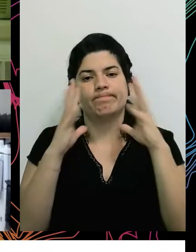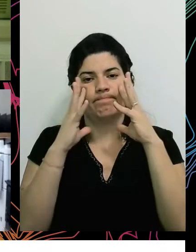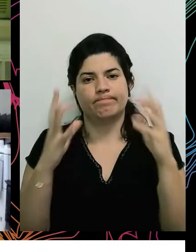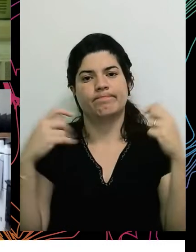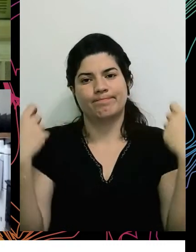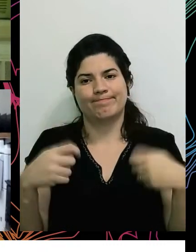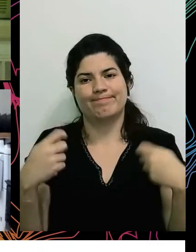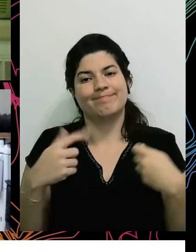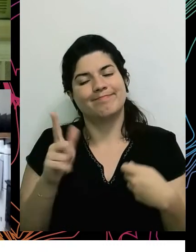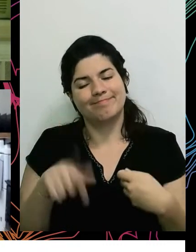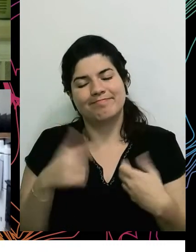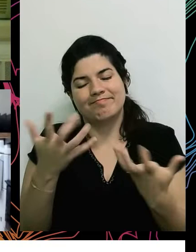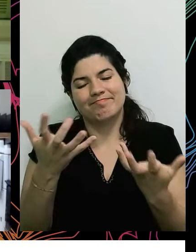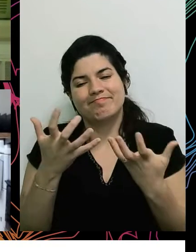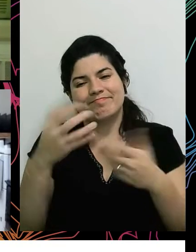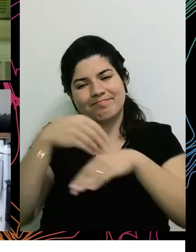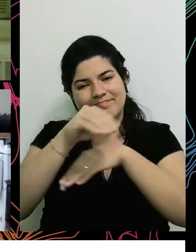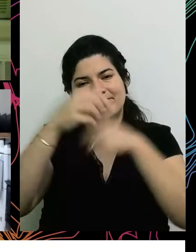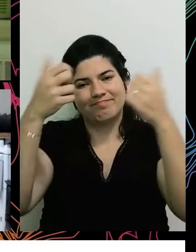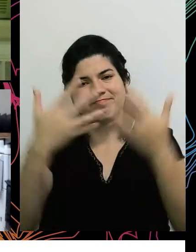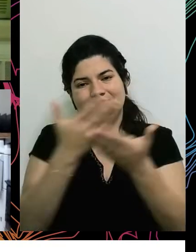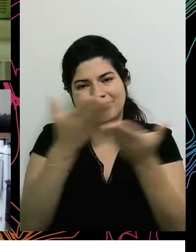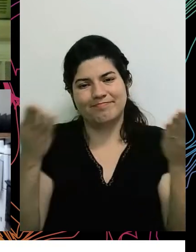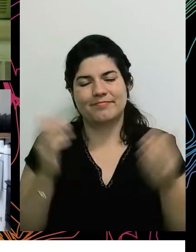é o que eu queria comunicar.